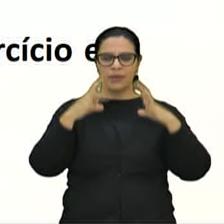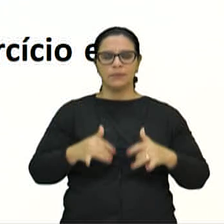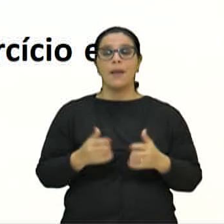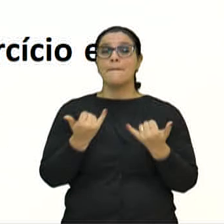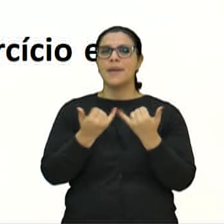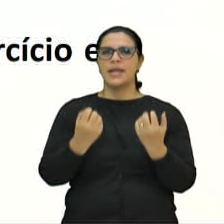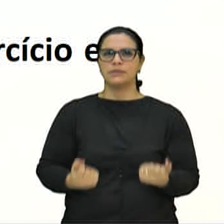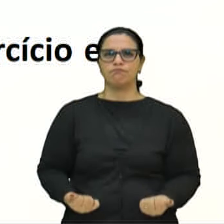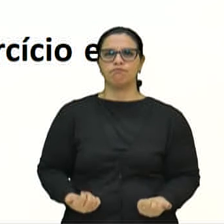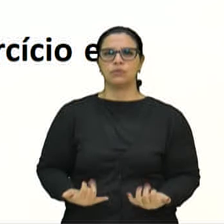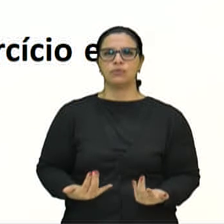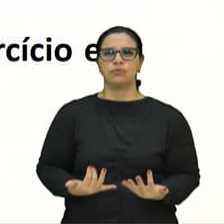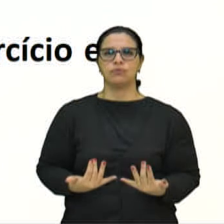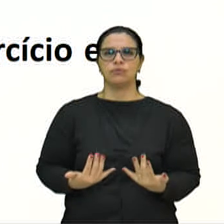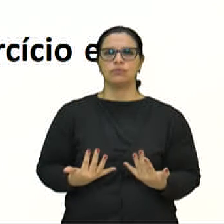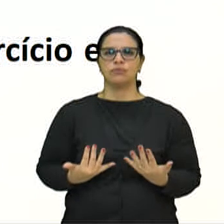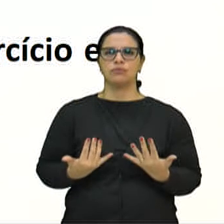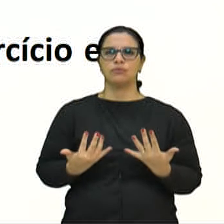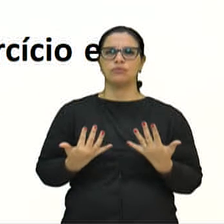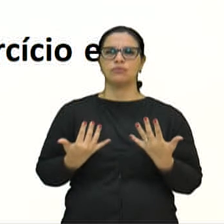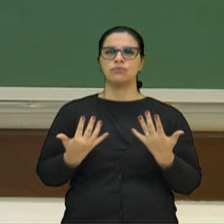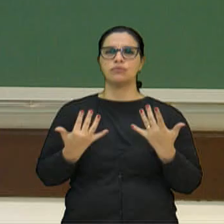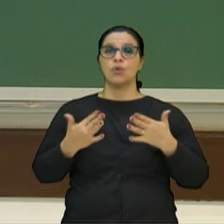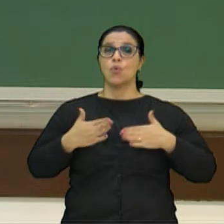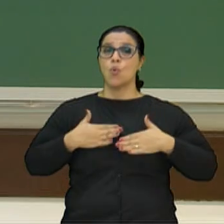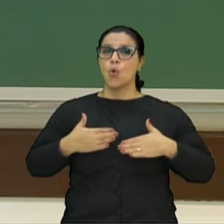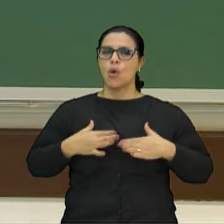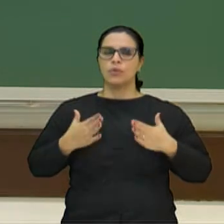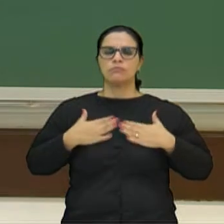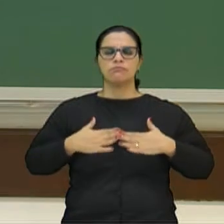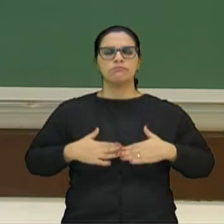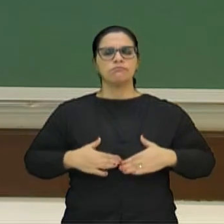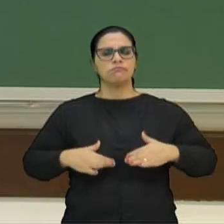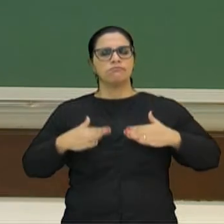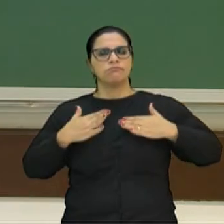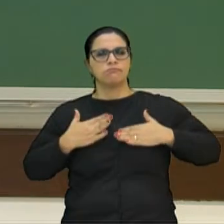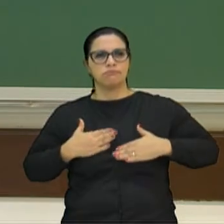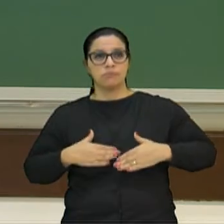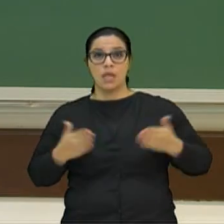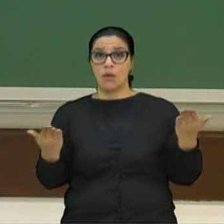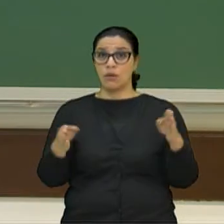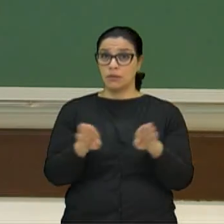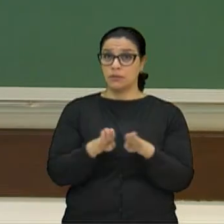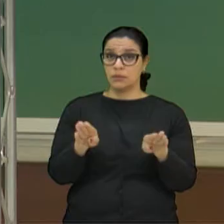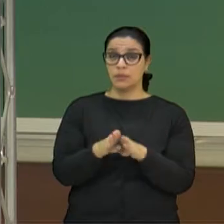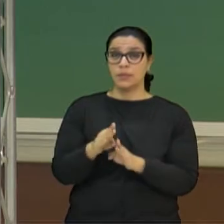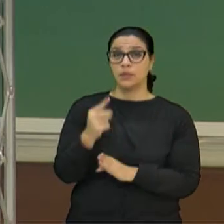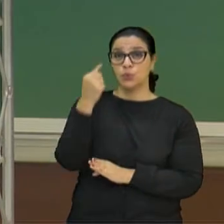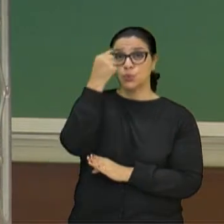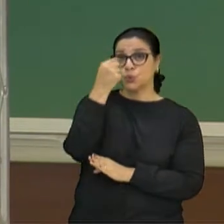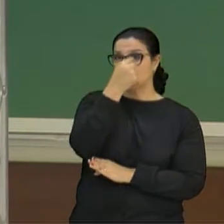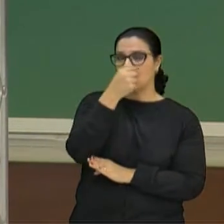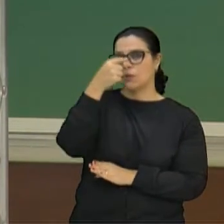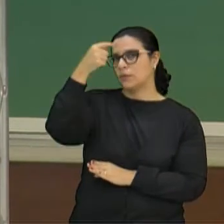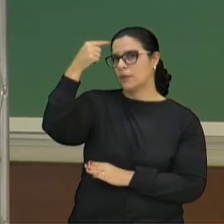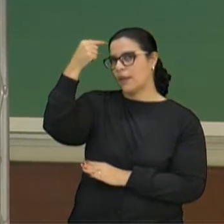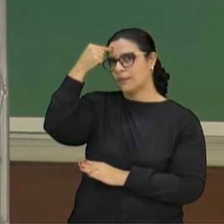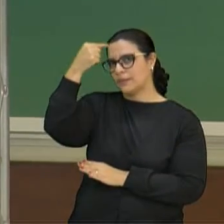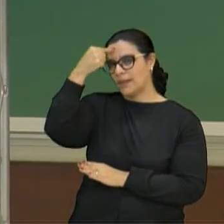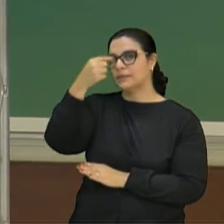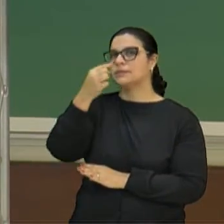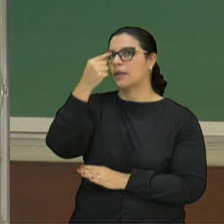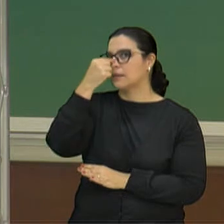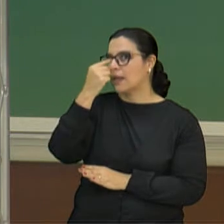vamos sentir o nosso corpo todo relaxar. Relaxando também olhos, testas,